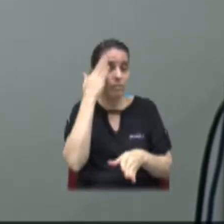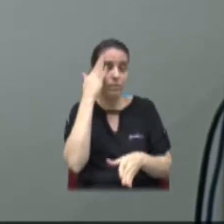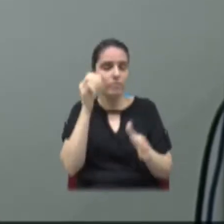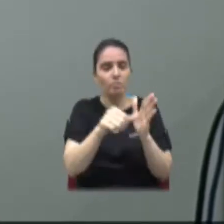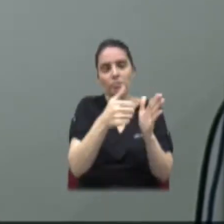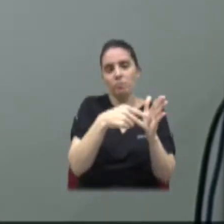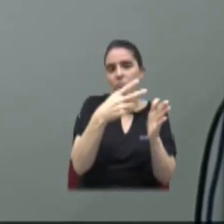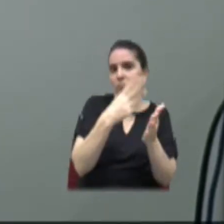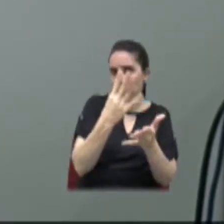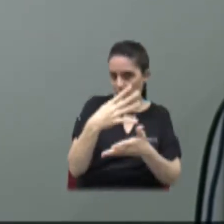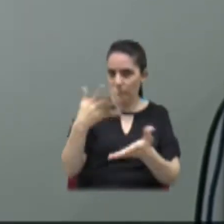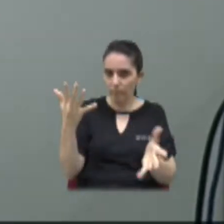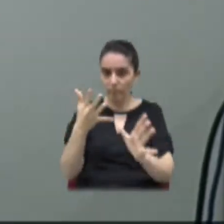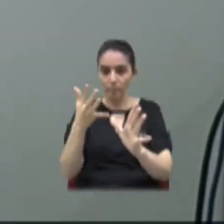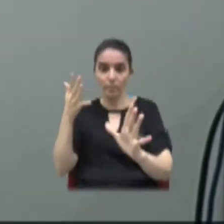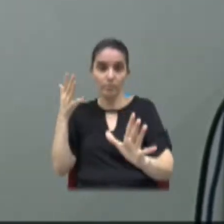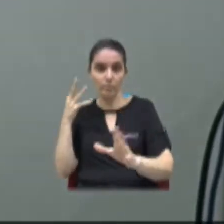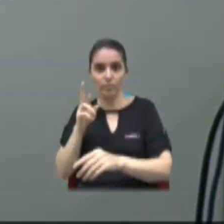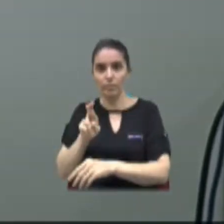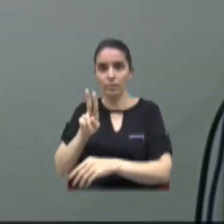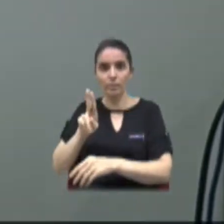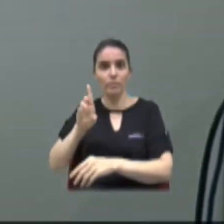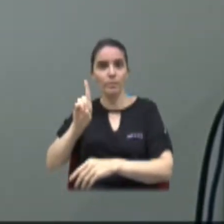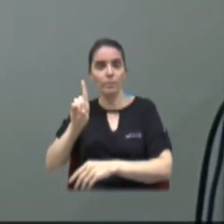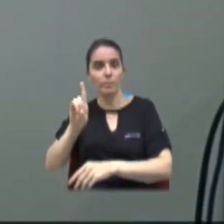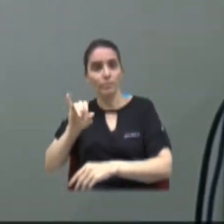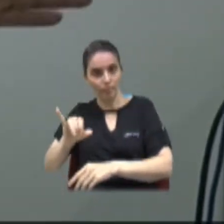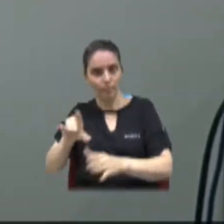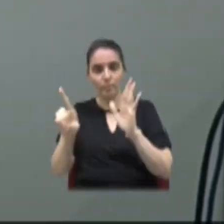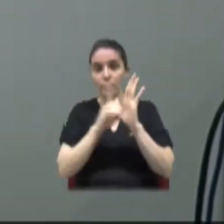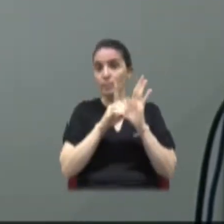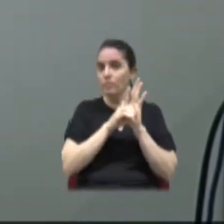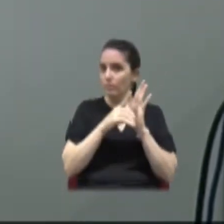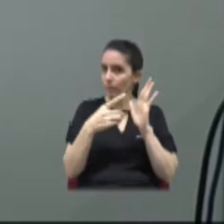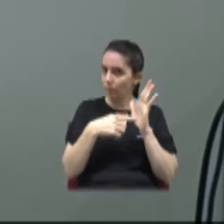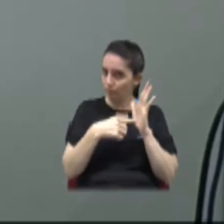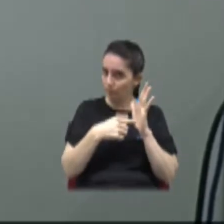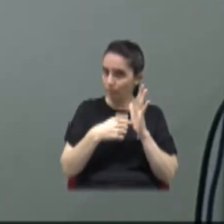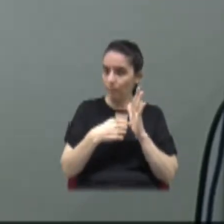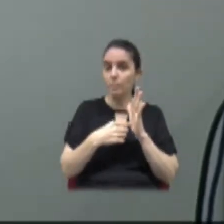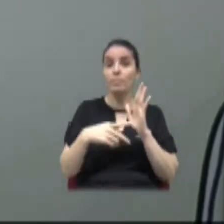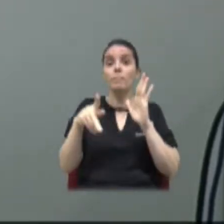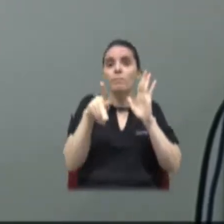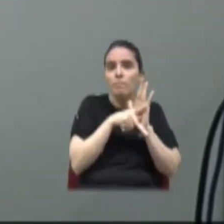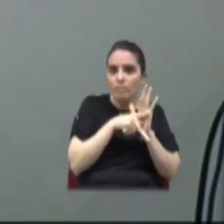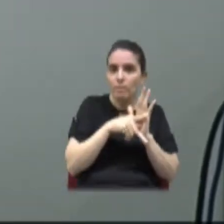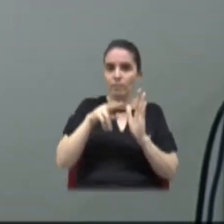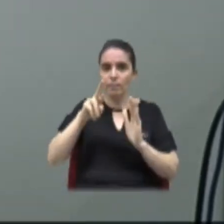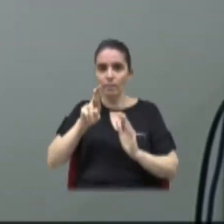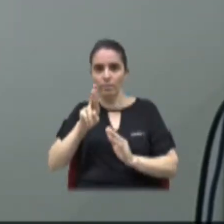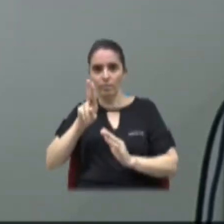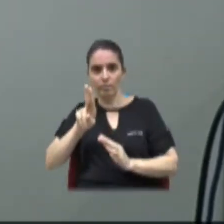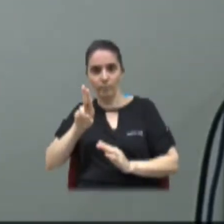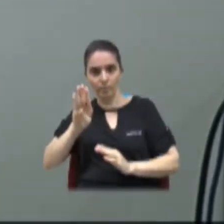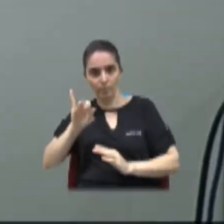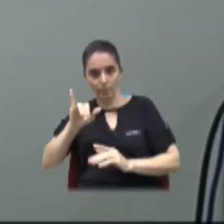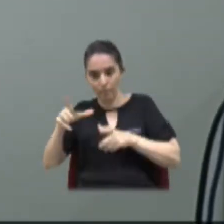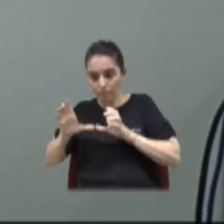E essa listagem aparecer agora pela internet, a própria pessoa pode acessar por ordem de nome, por ordem